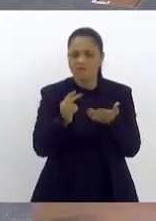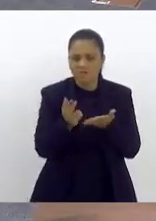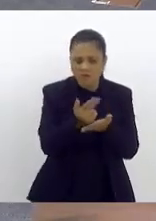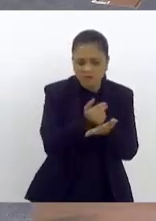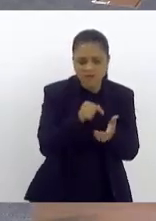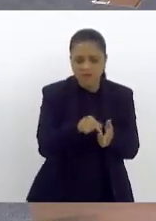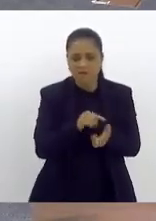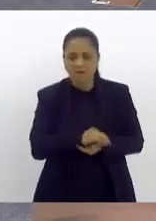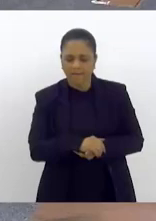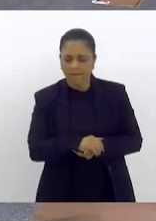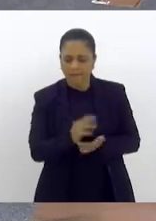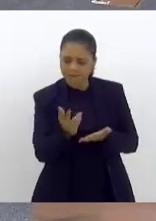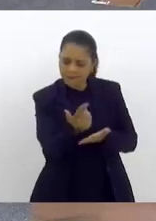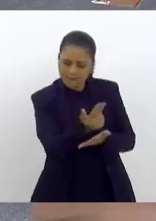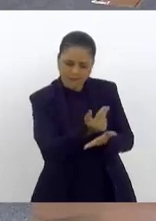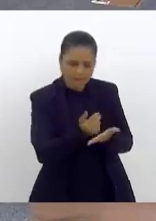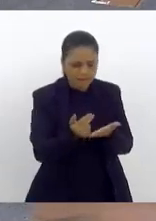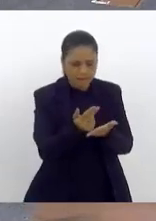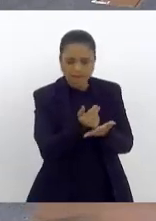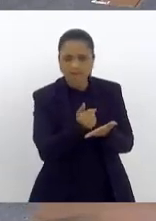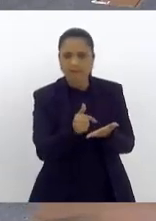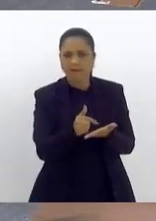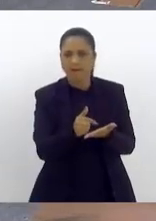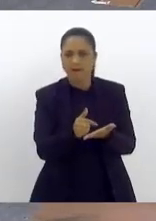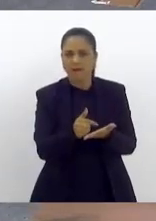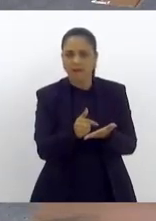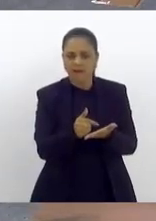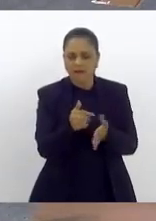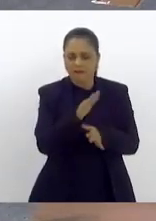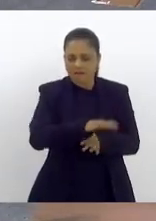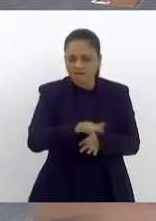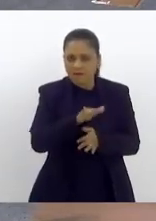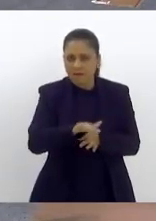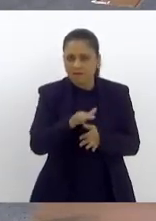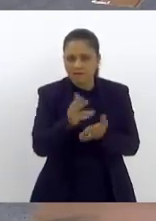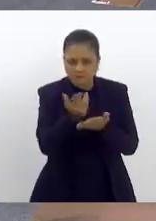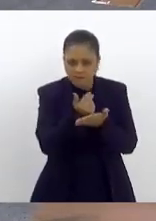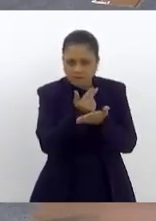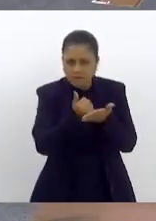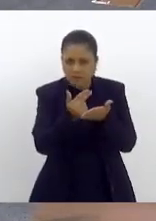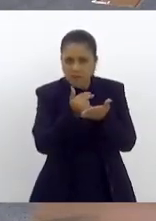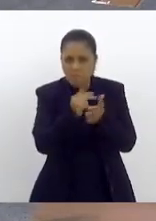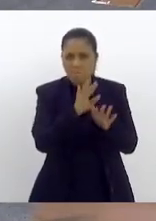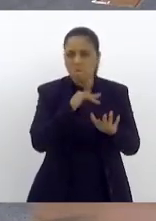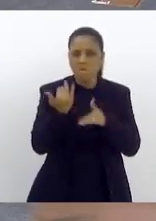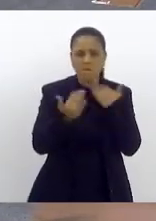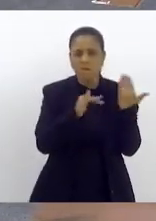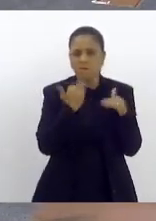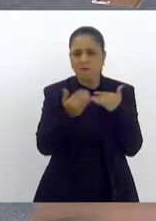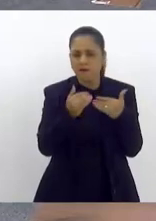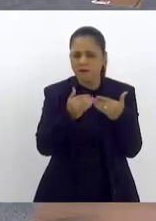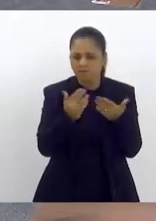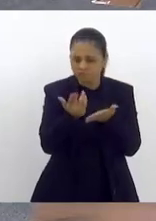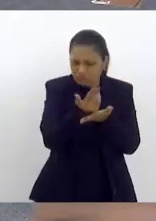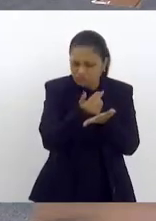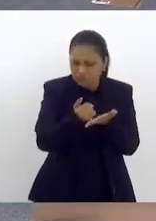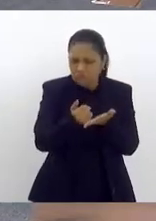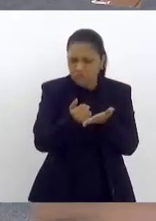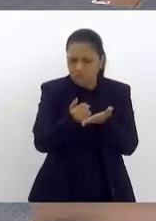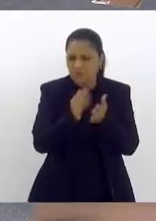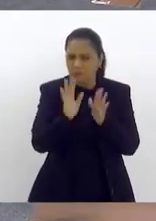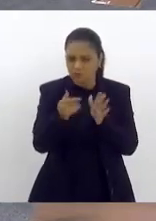ela desenhou crianças sendo mortas dentro da escola. O sinal estava